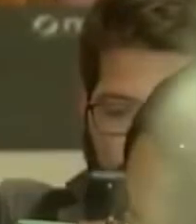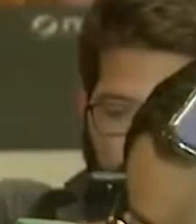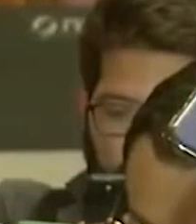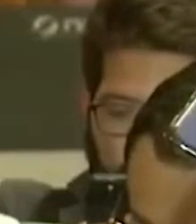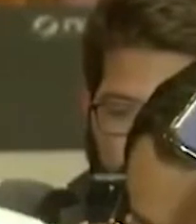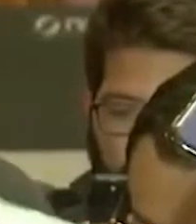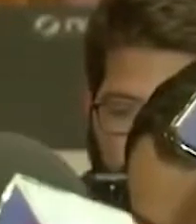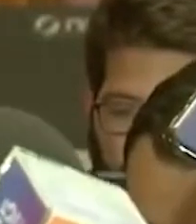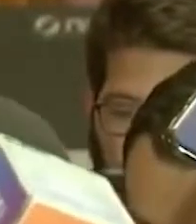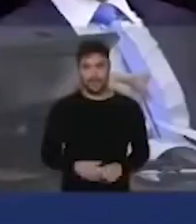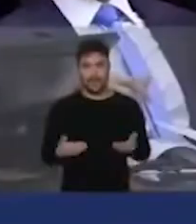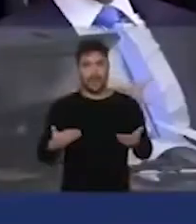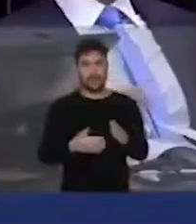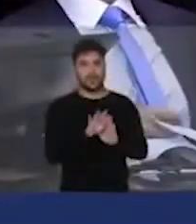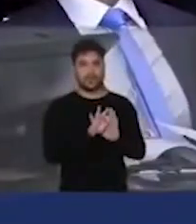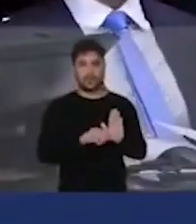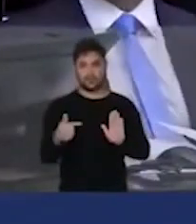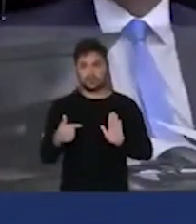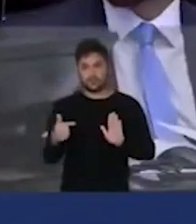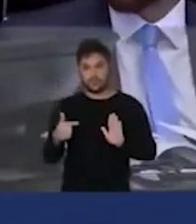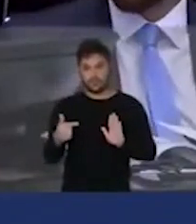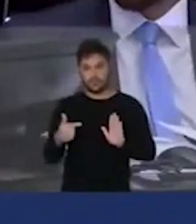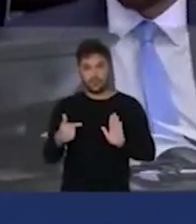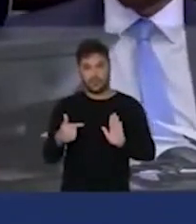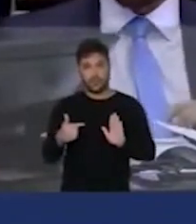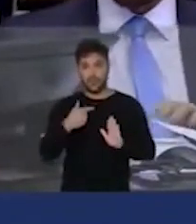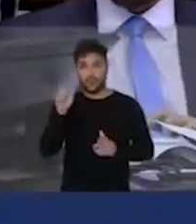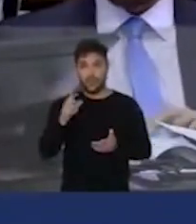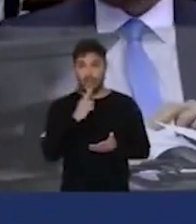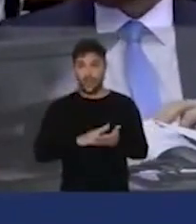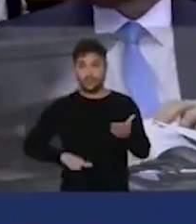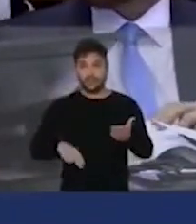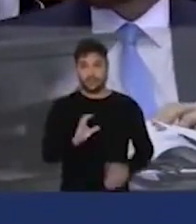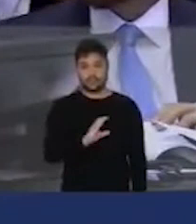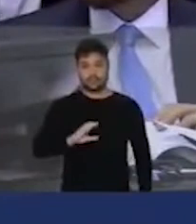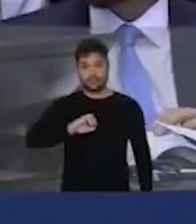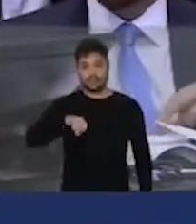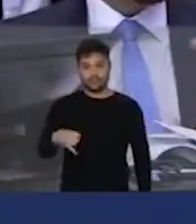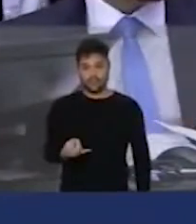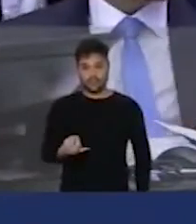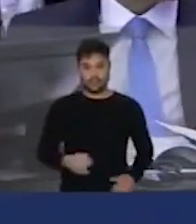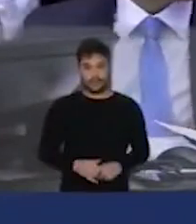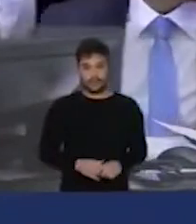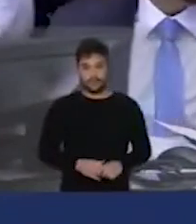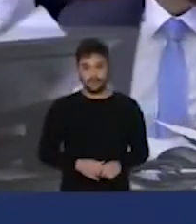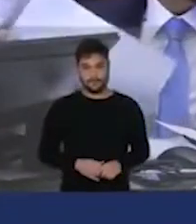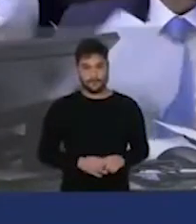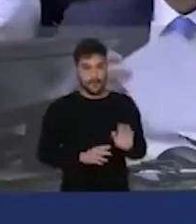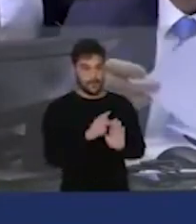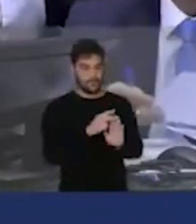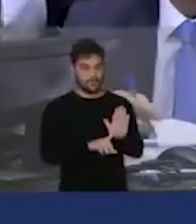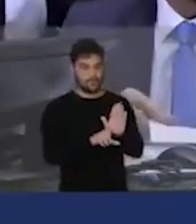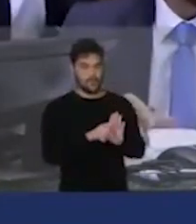10 milhões 20 milhões faz a farra que vocês quiserem aí eu há 30 anos quase eu faço parte dessa farra